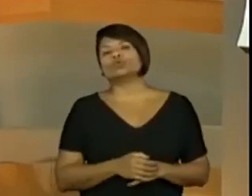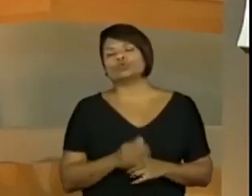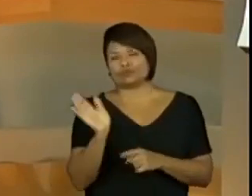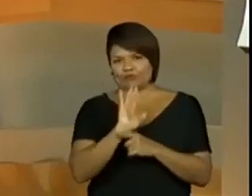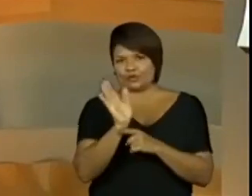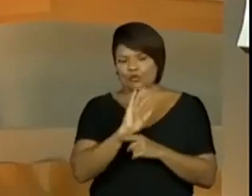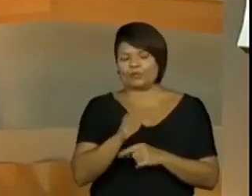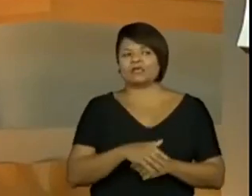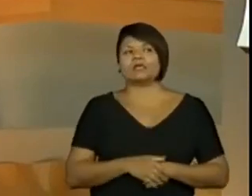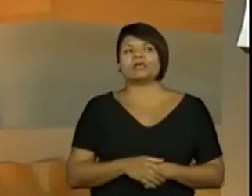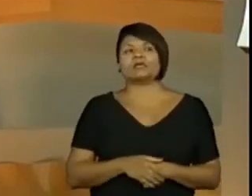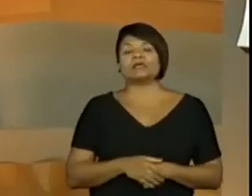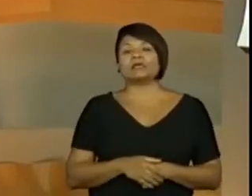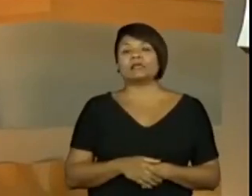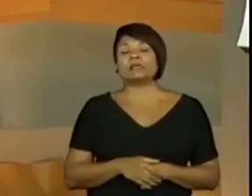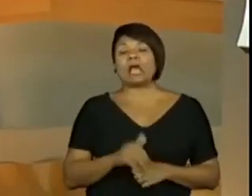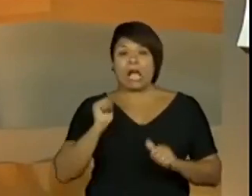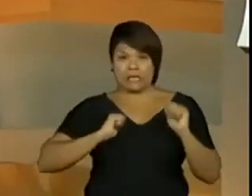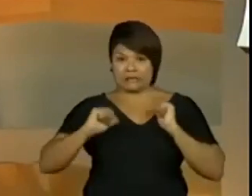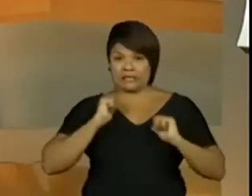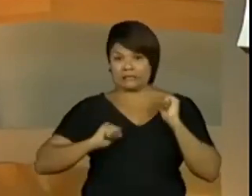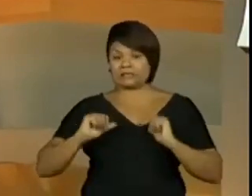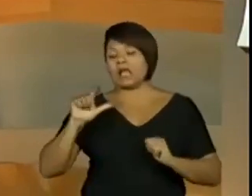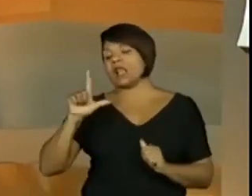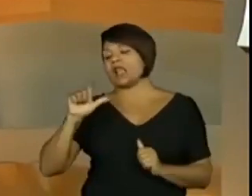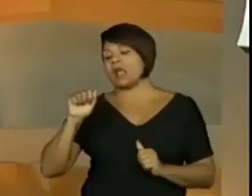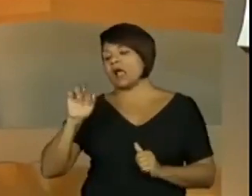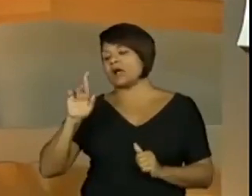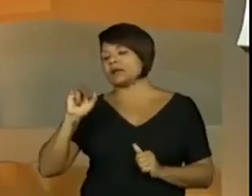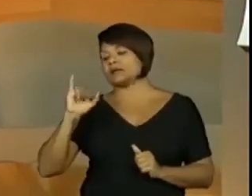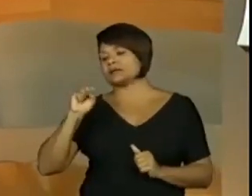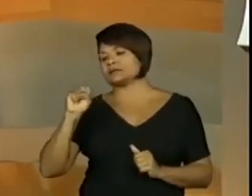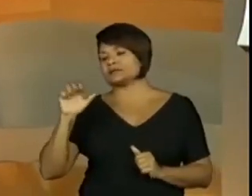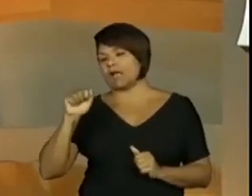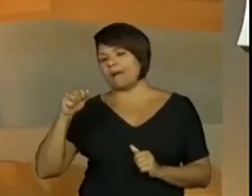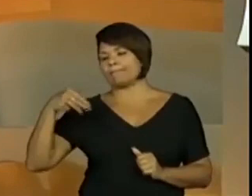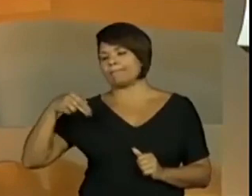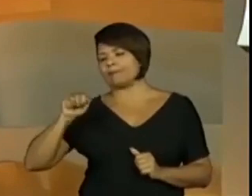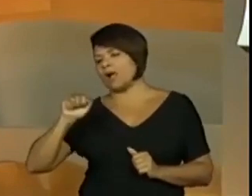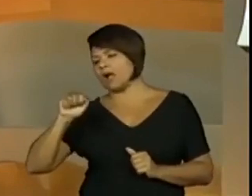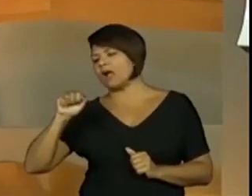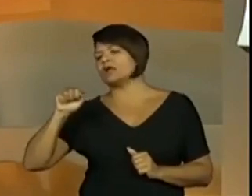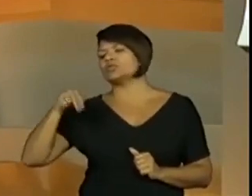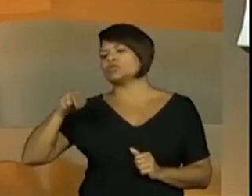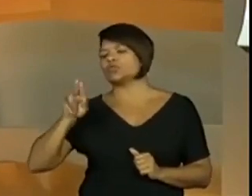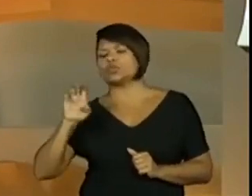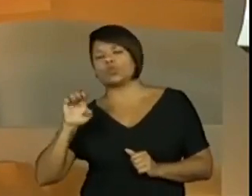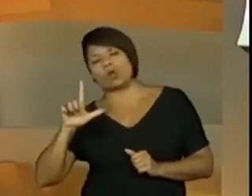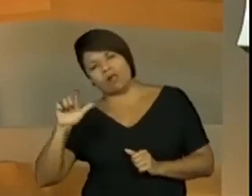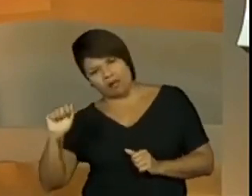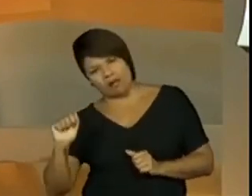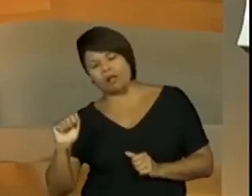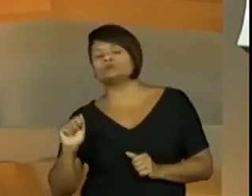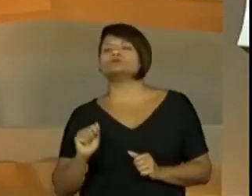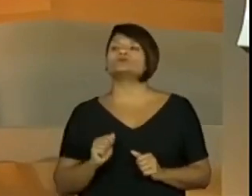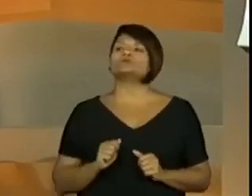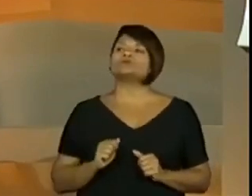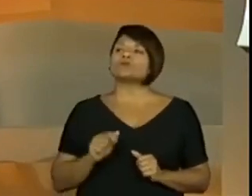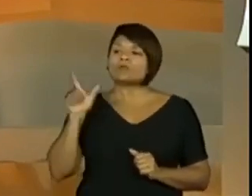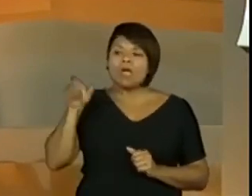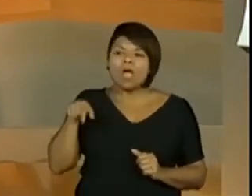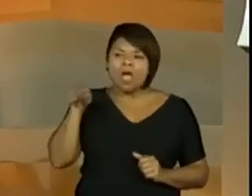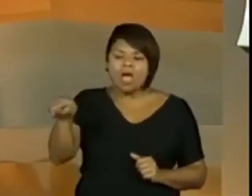é a protagonista, que fala um pouco de moda, de como isso também pode ser benéfico para a mudança